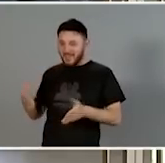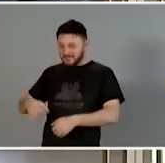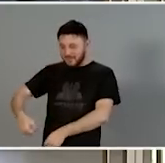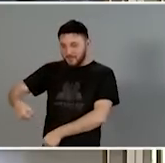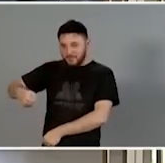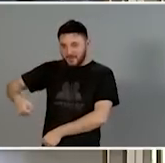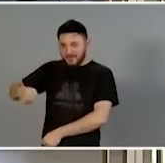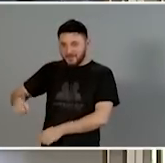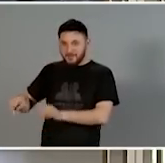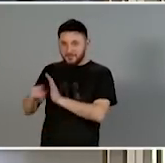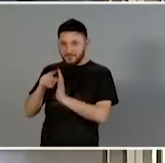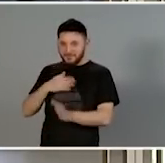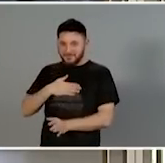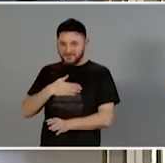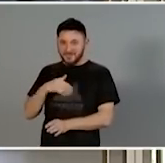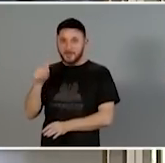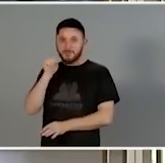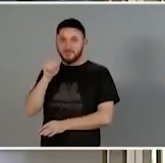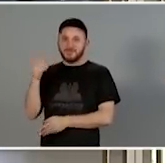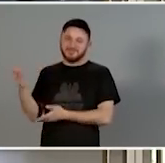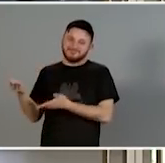Essa ali, ó, minha santinha ali.